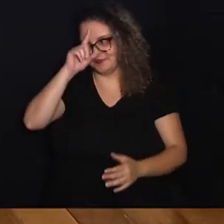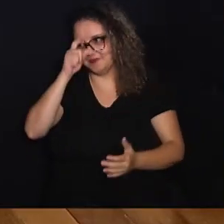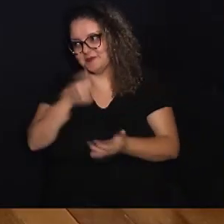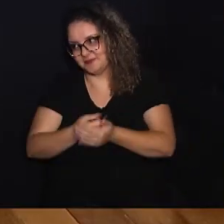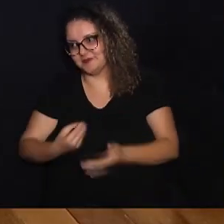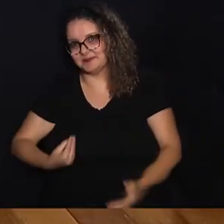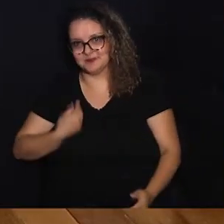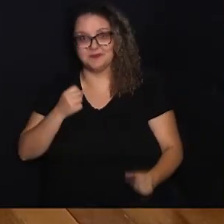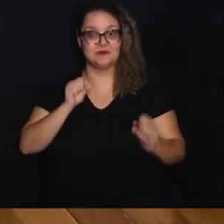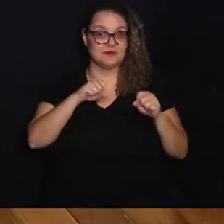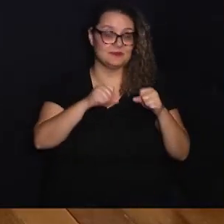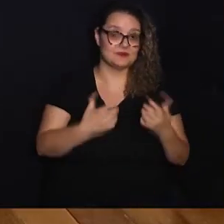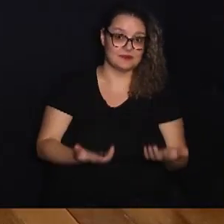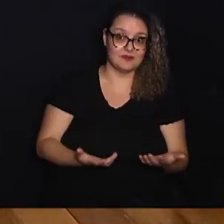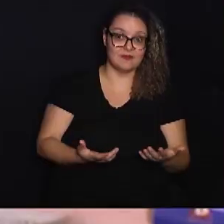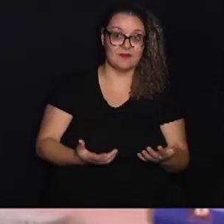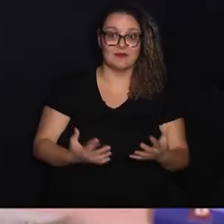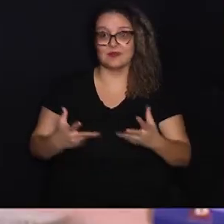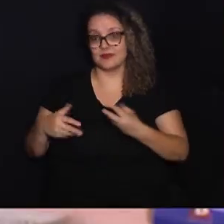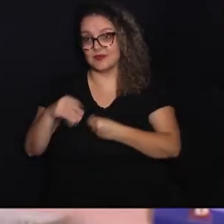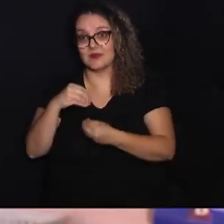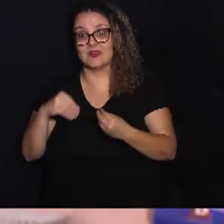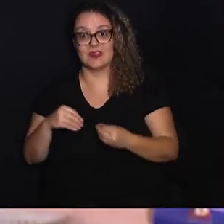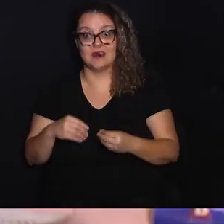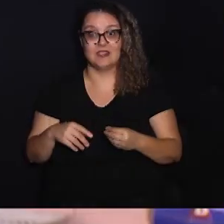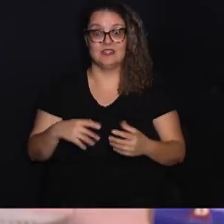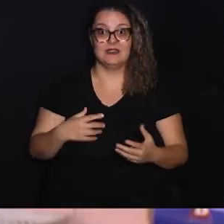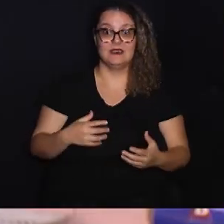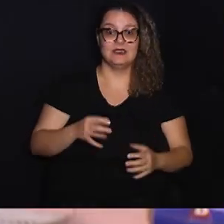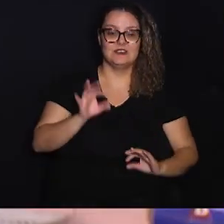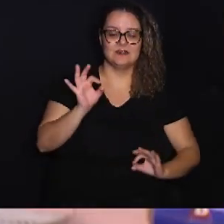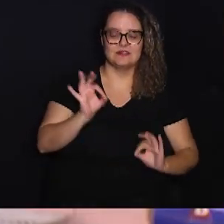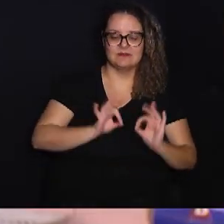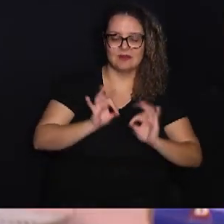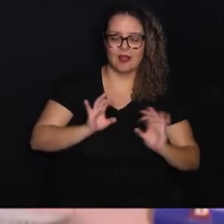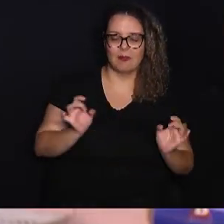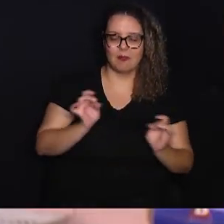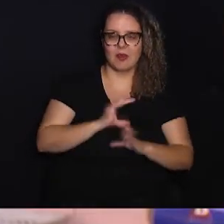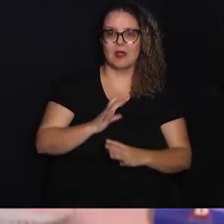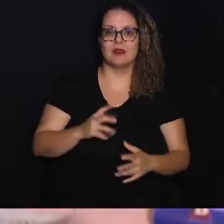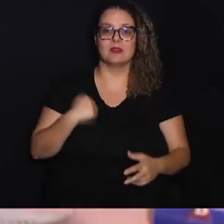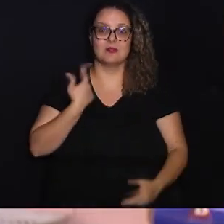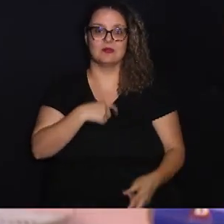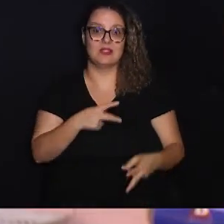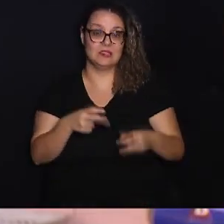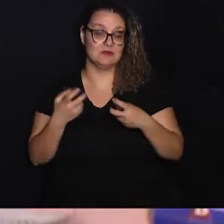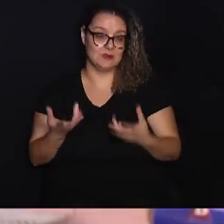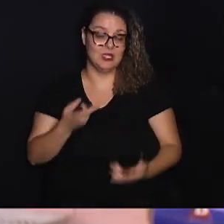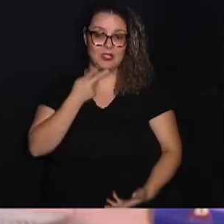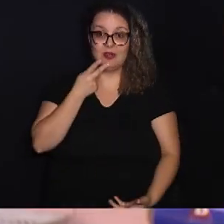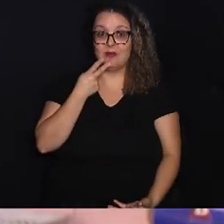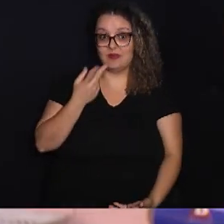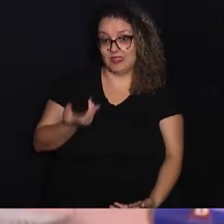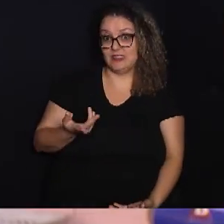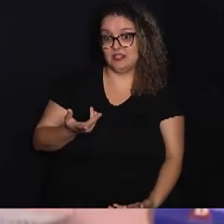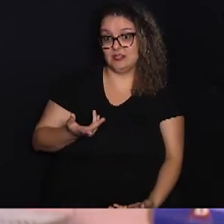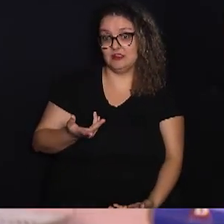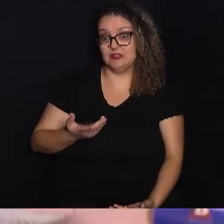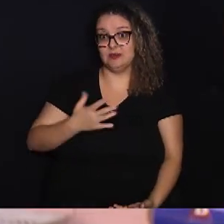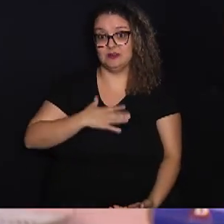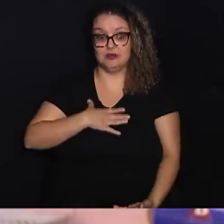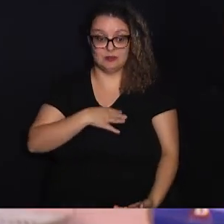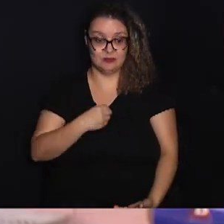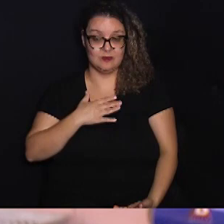né? Sim, e já estão mais prontos. A gente percebe, assim, eu falo assim que eu vejo, né, nos meus